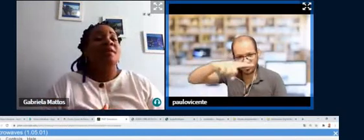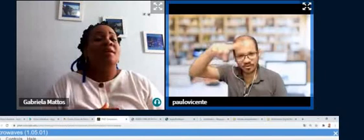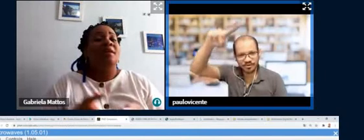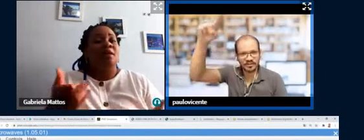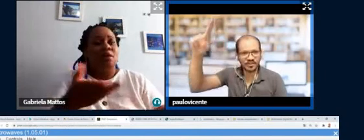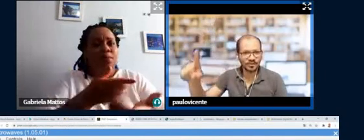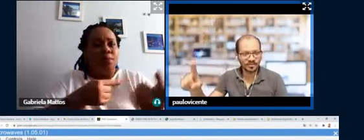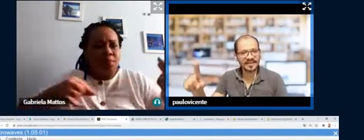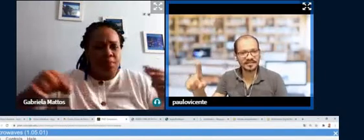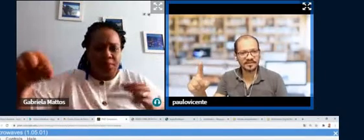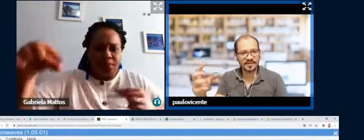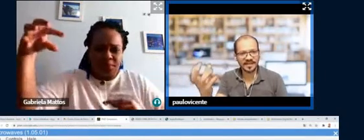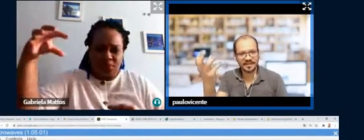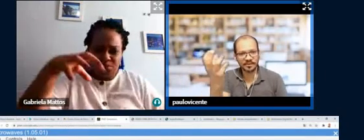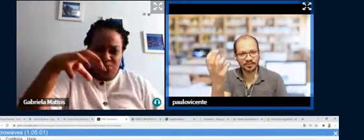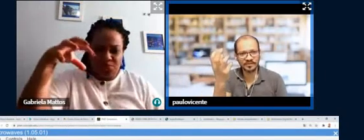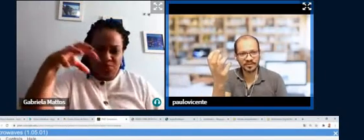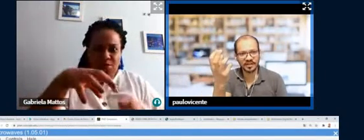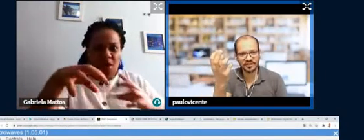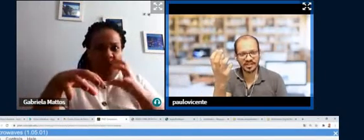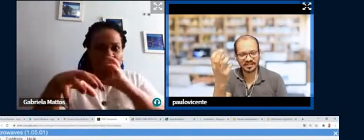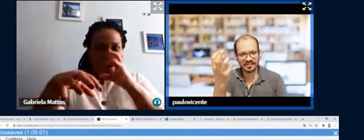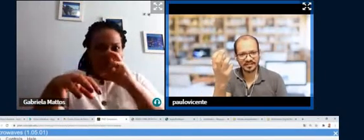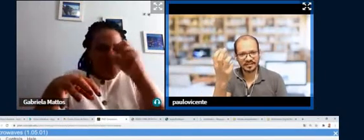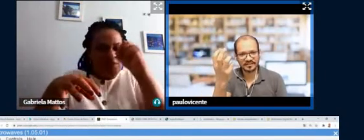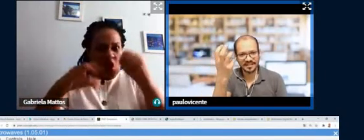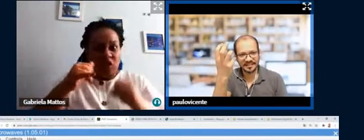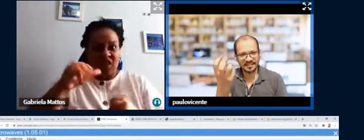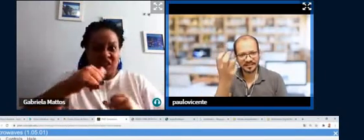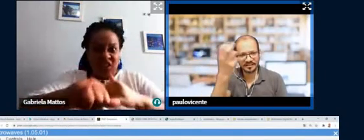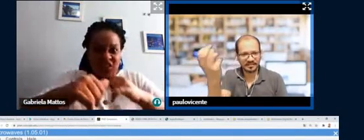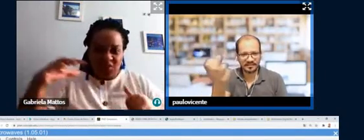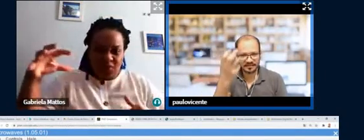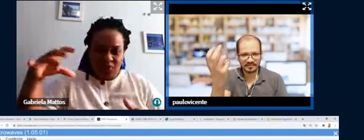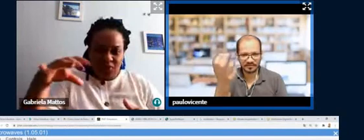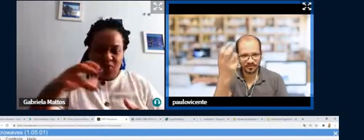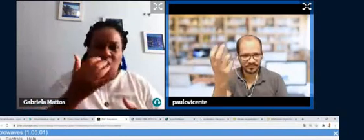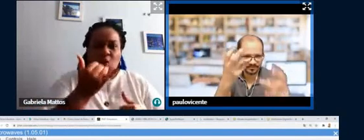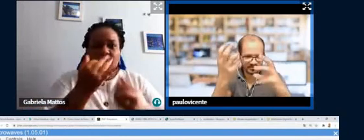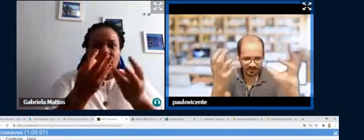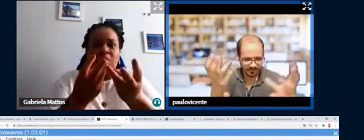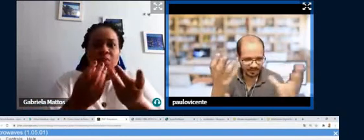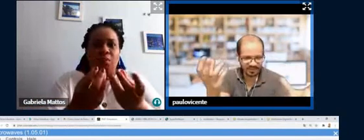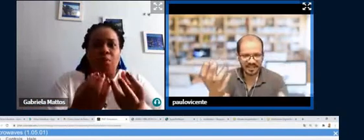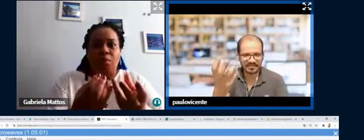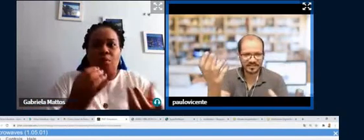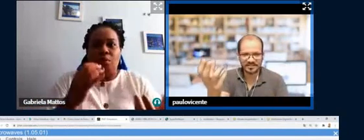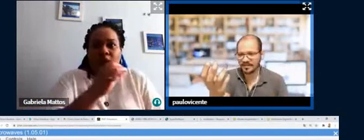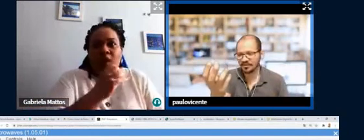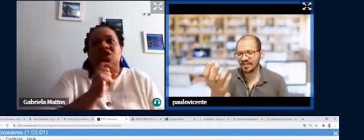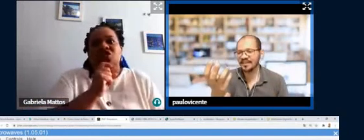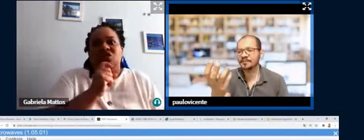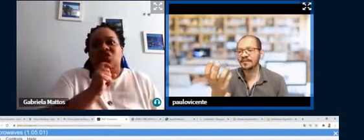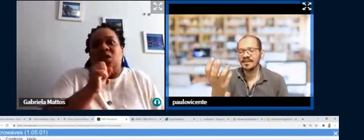interferência construtiva chegou no máximo, aquele ponto tem muita energia, vai derreter se estiver gelado, né? Se